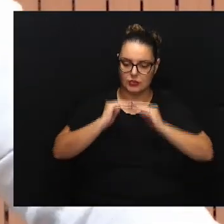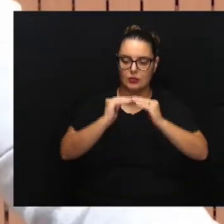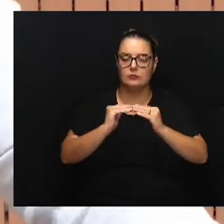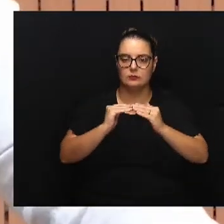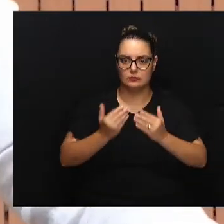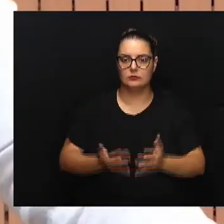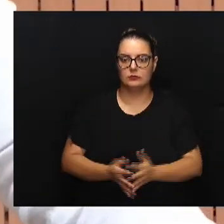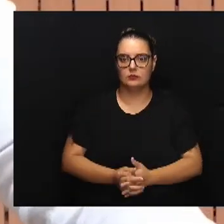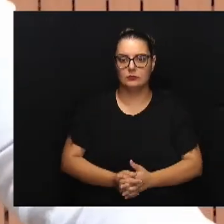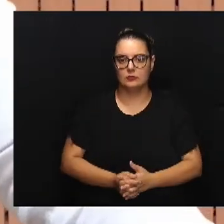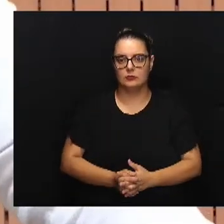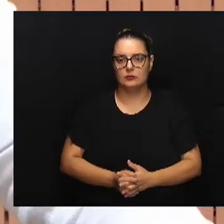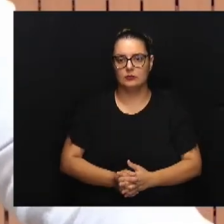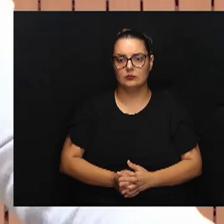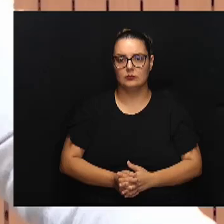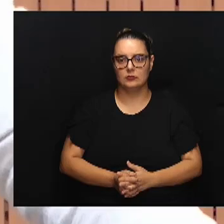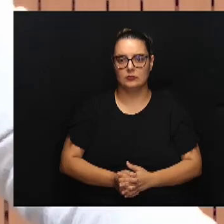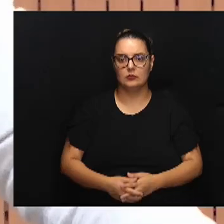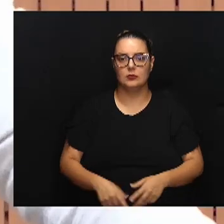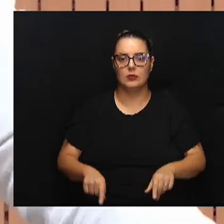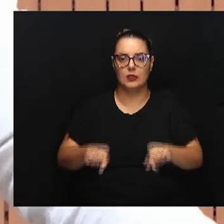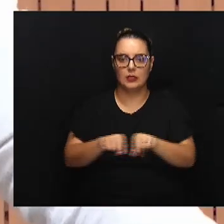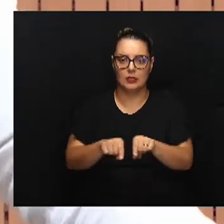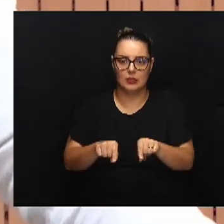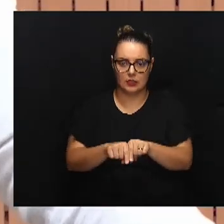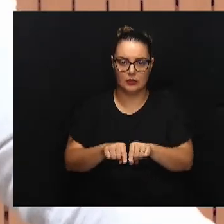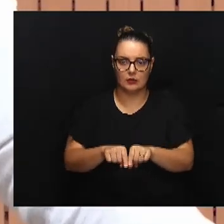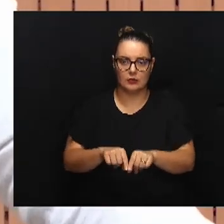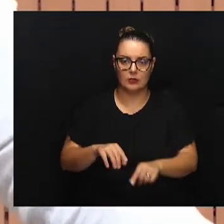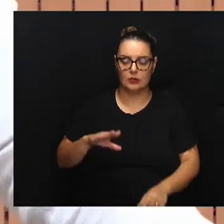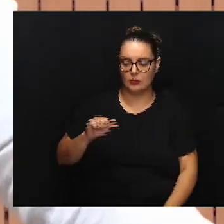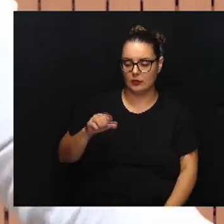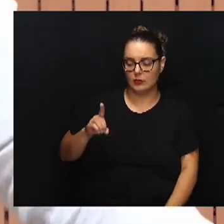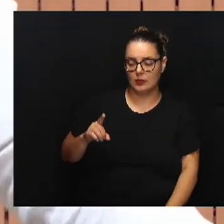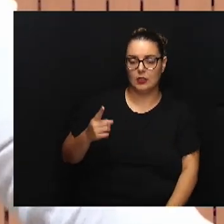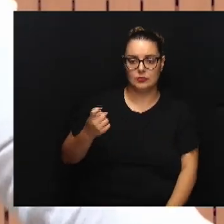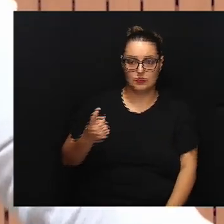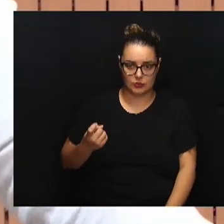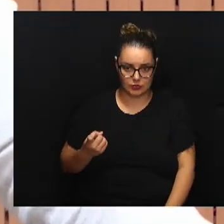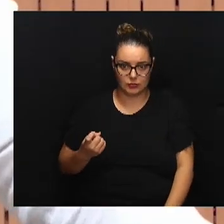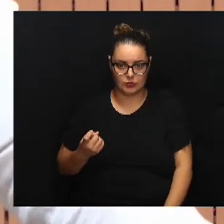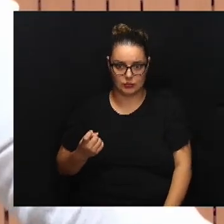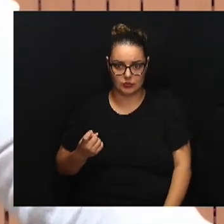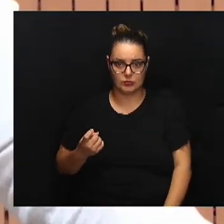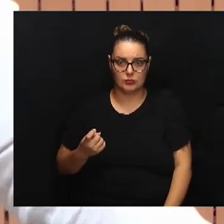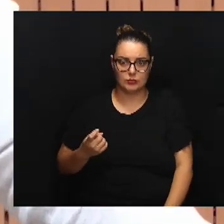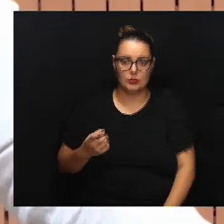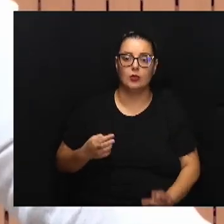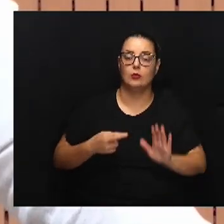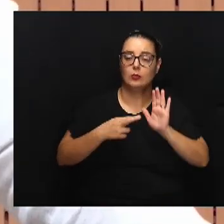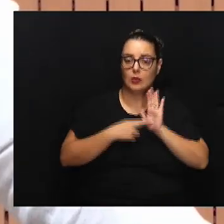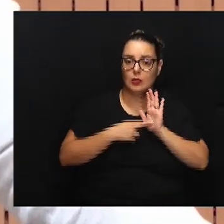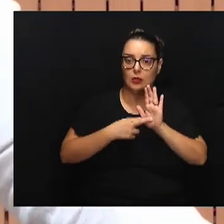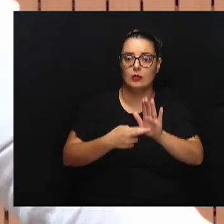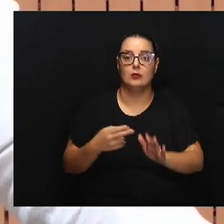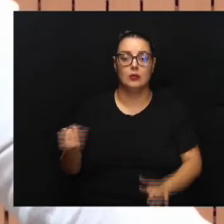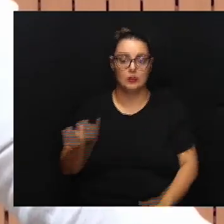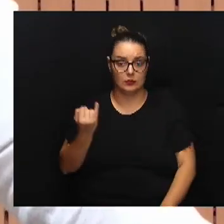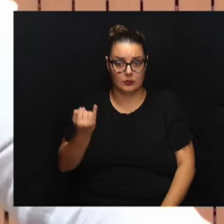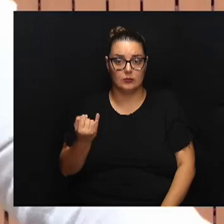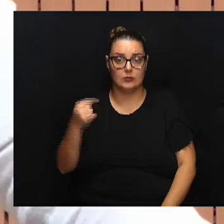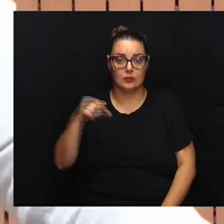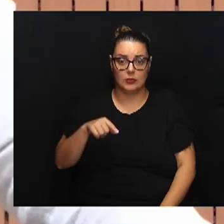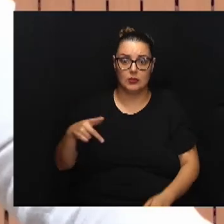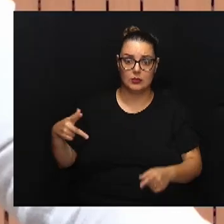isso, ao mesmo tempo que o CAD único tornou-se uma referência importante para esse